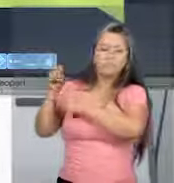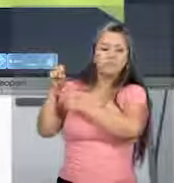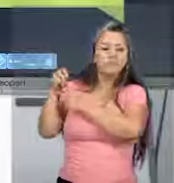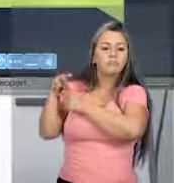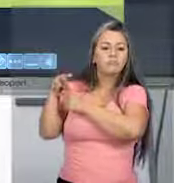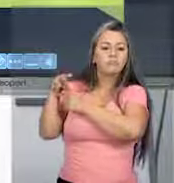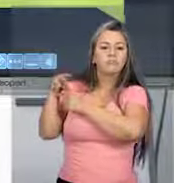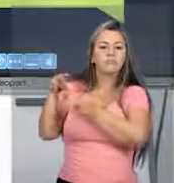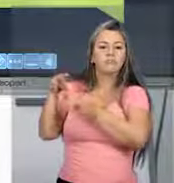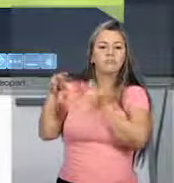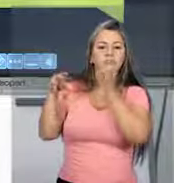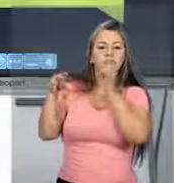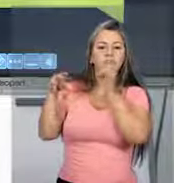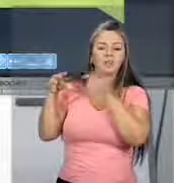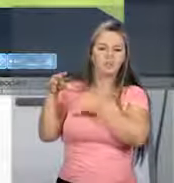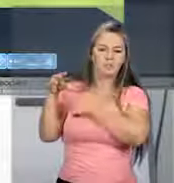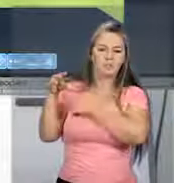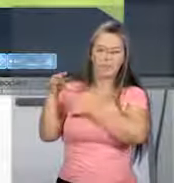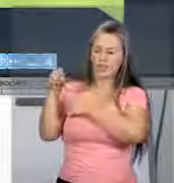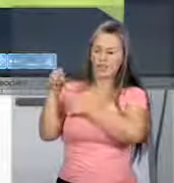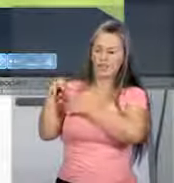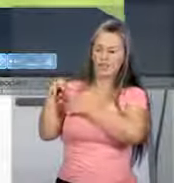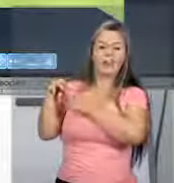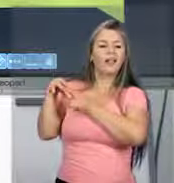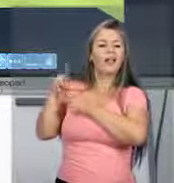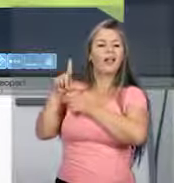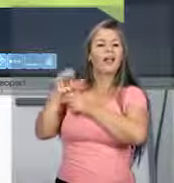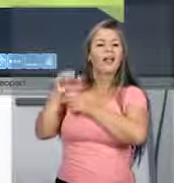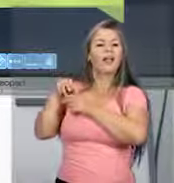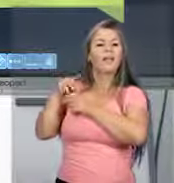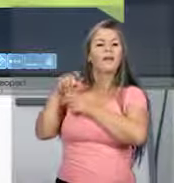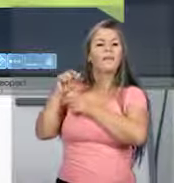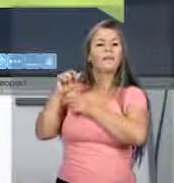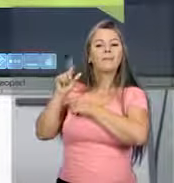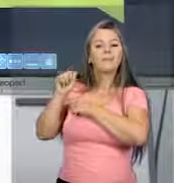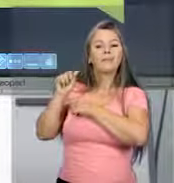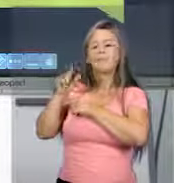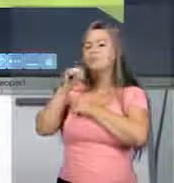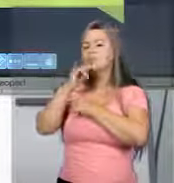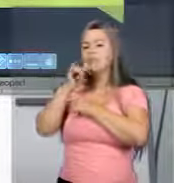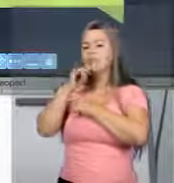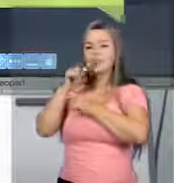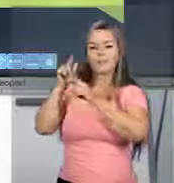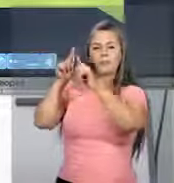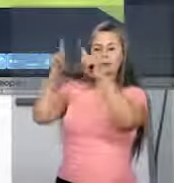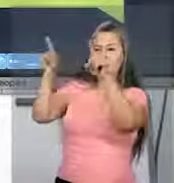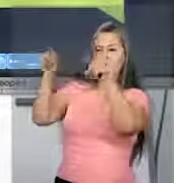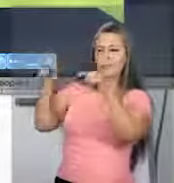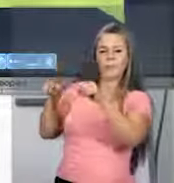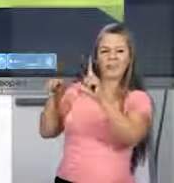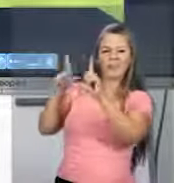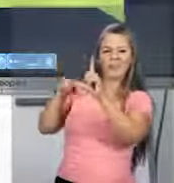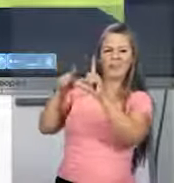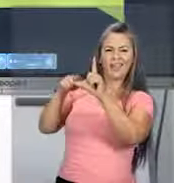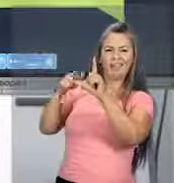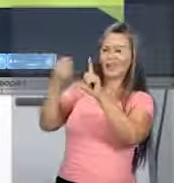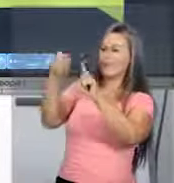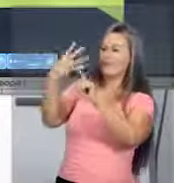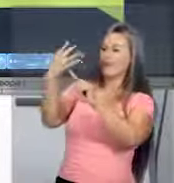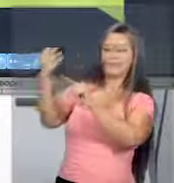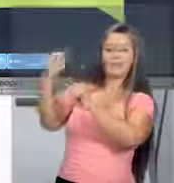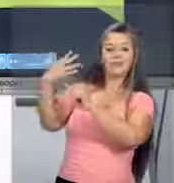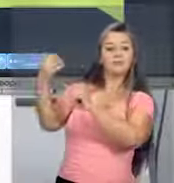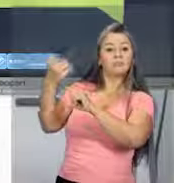ocorrer, por exemplo, nas lâmpadas fluorescentes, nos letreiros luminosos. Então, outro efeito da